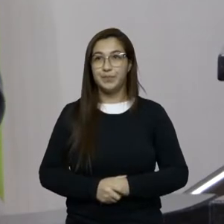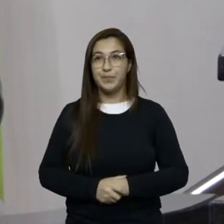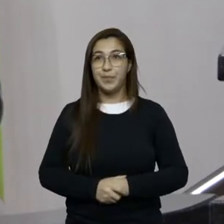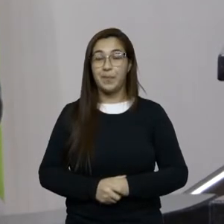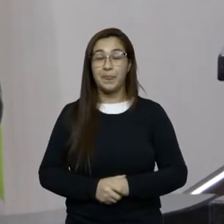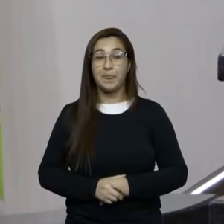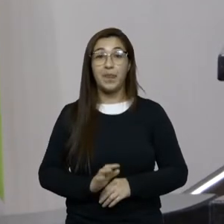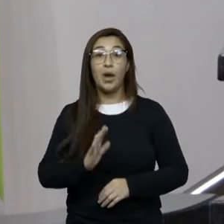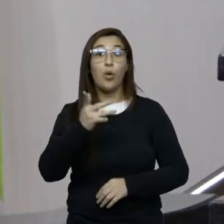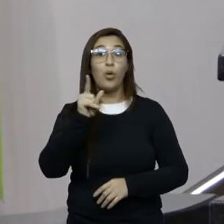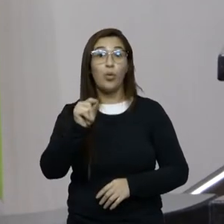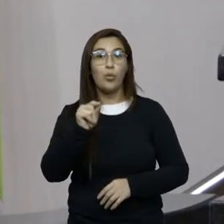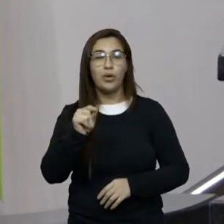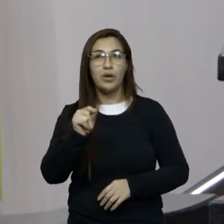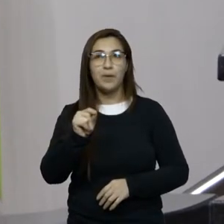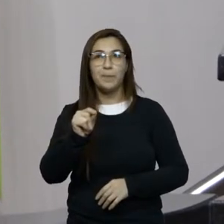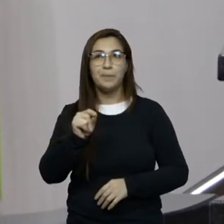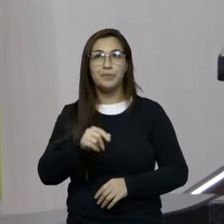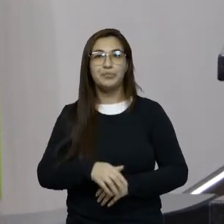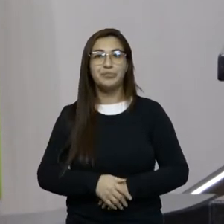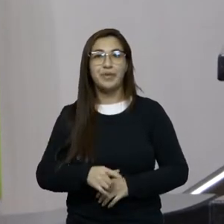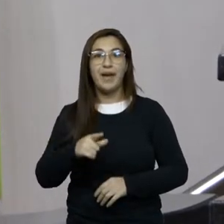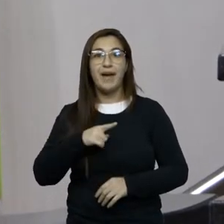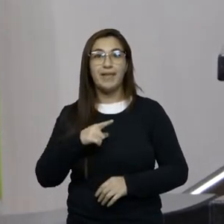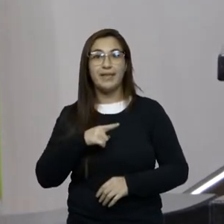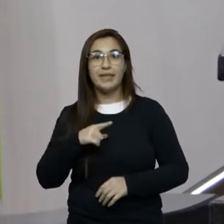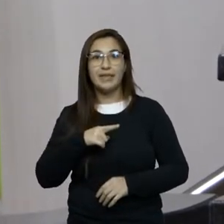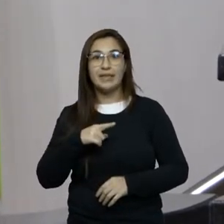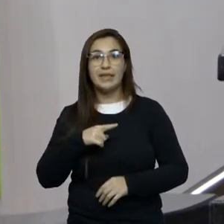quando criou-se a polêmica